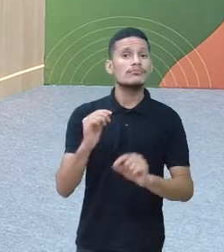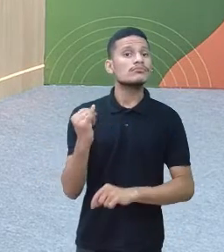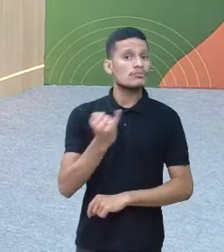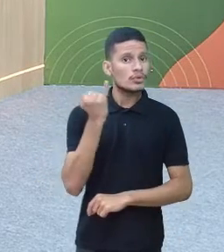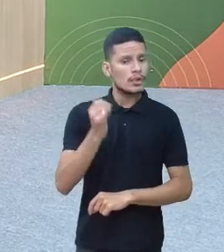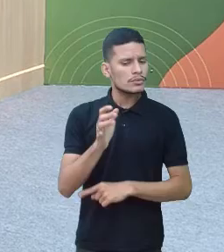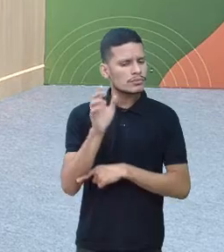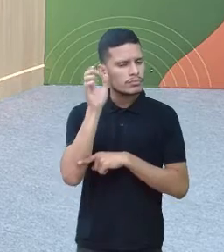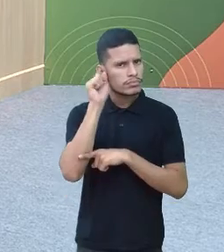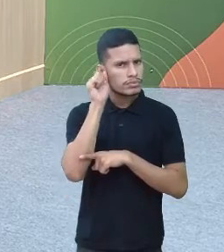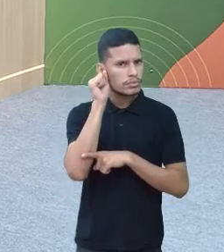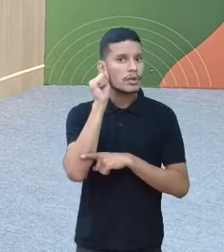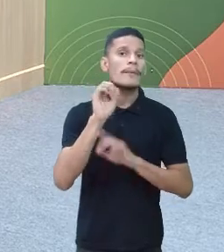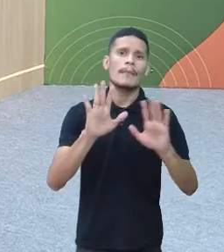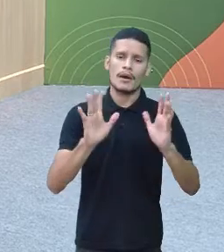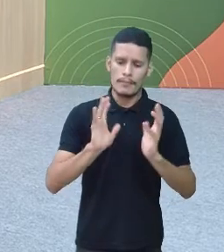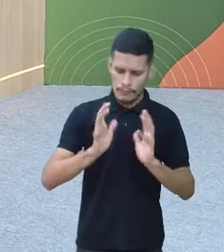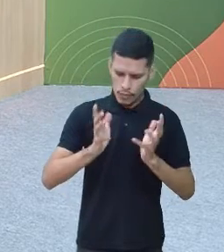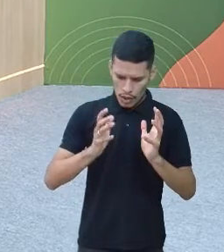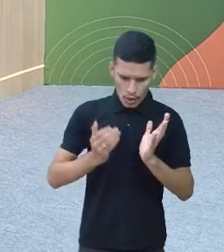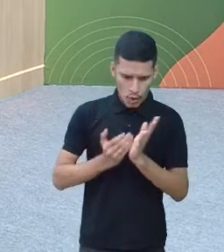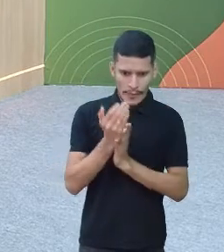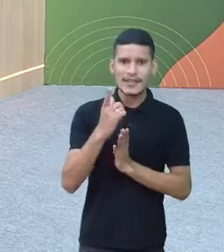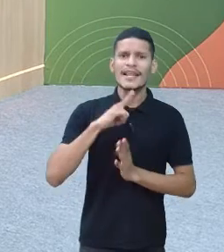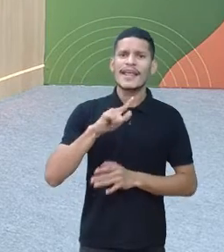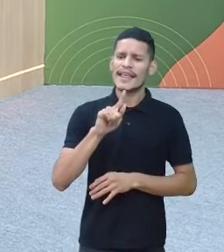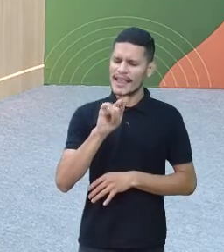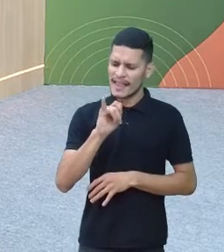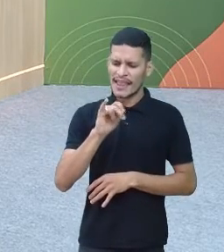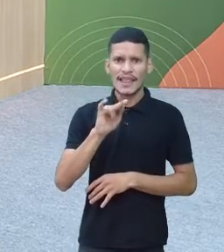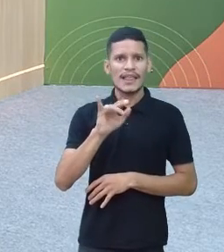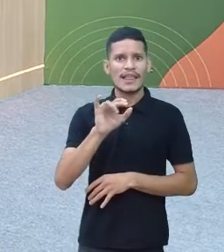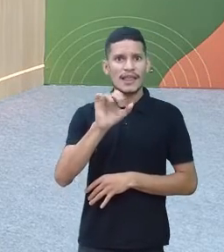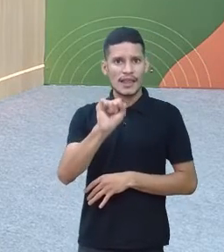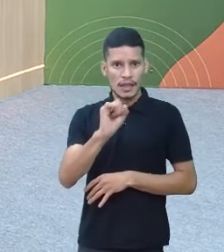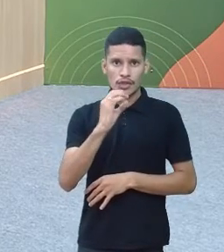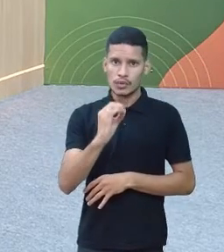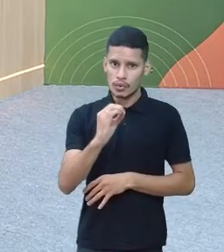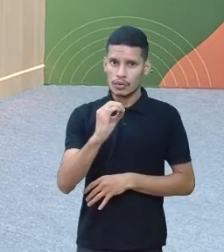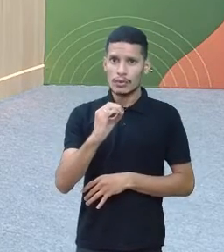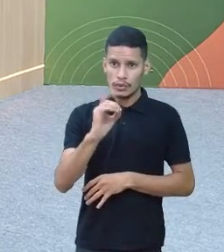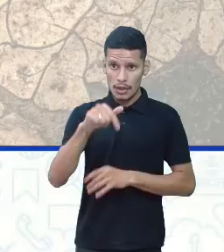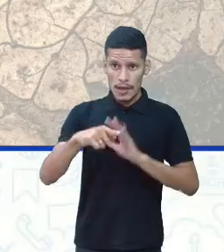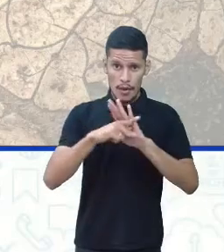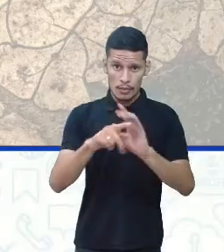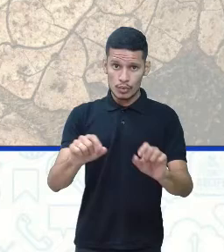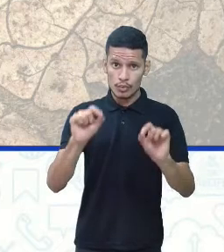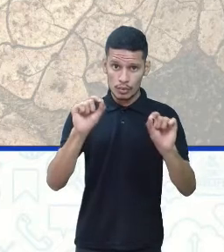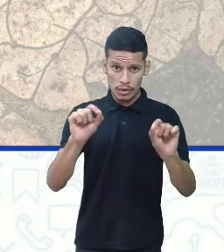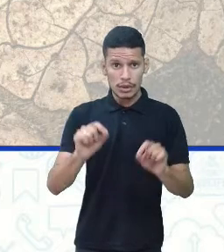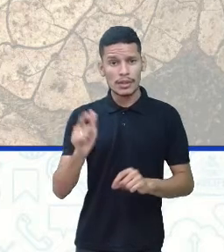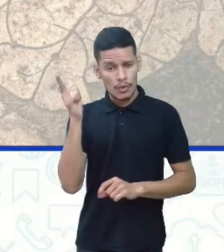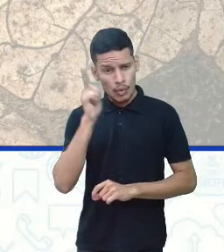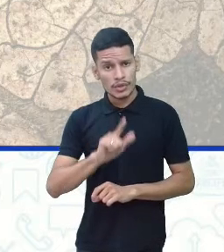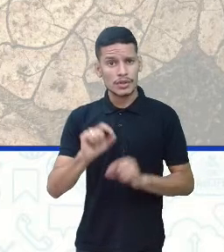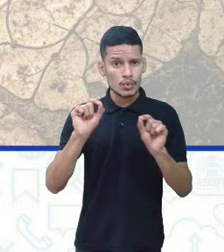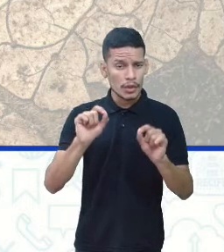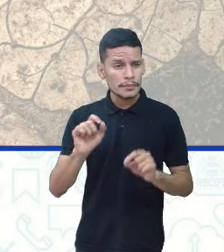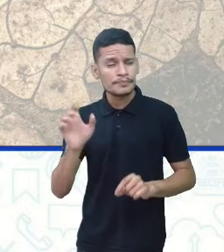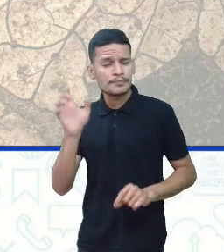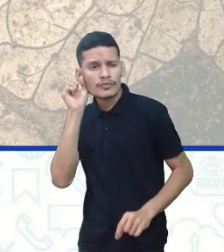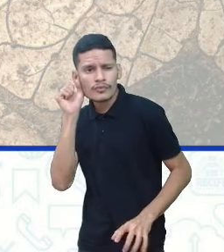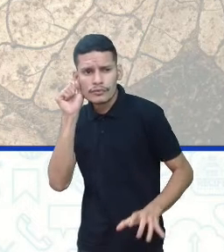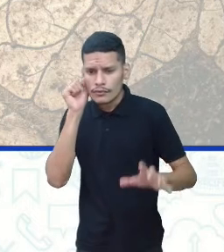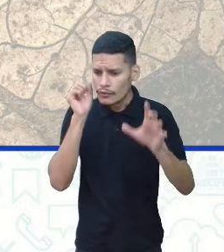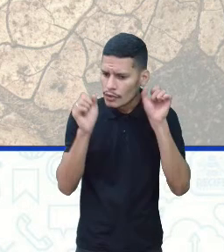bola, com o tempo, ela começa a ter um guiso, que é justamente isso que faz com que dê a direcionamento da bola, onde é que a